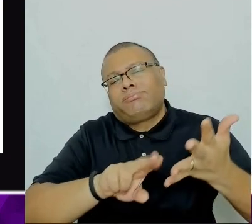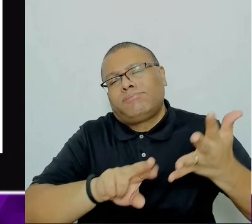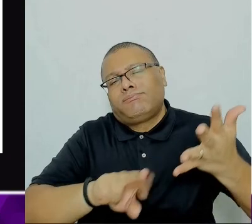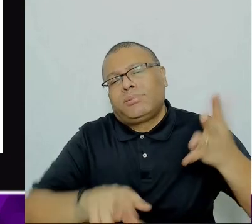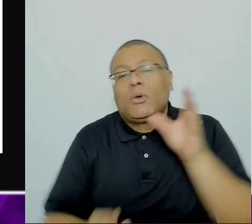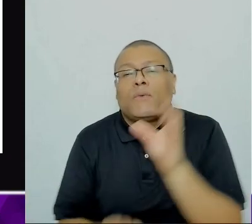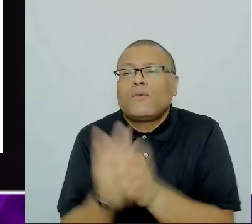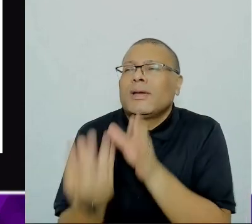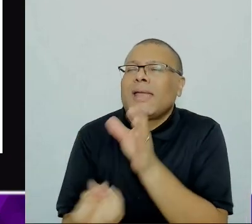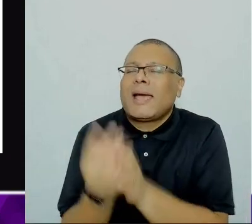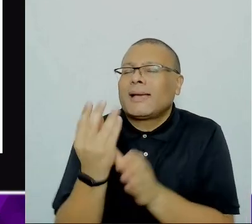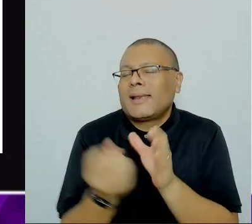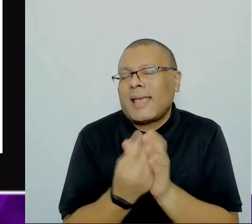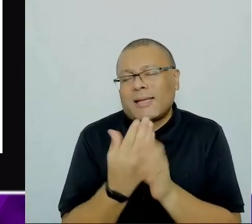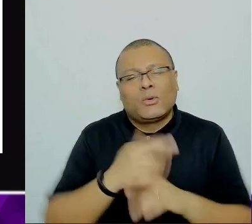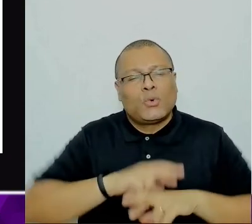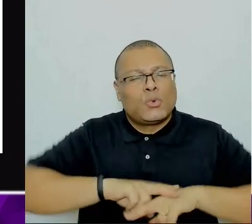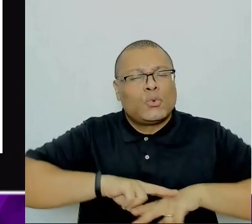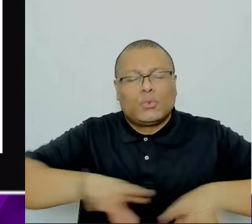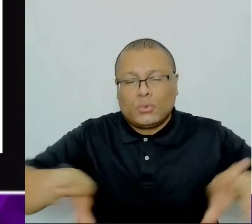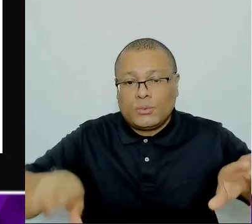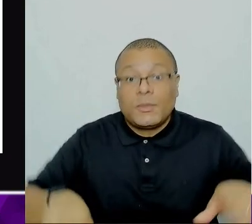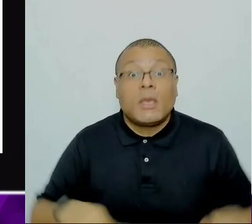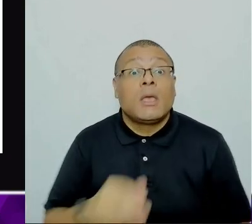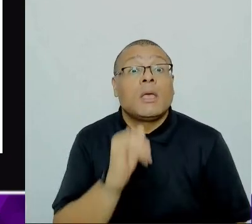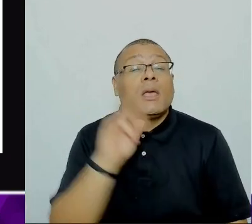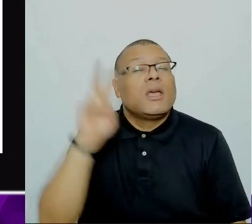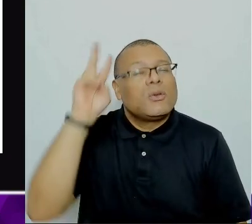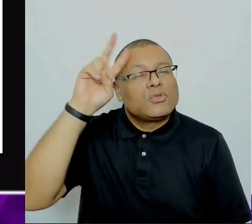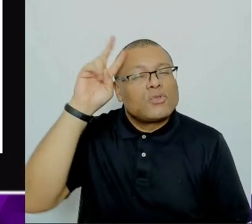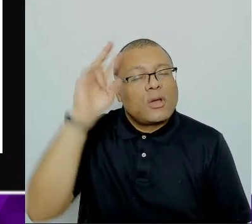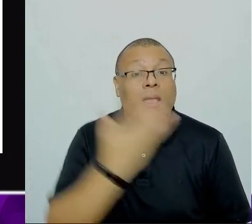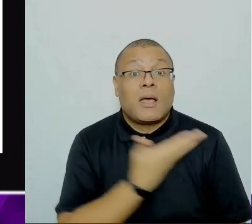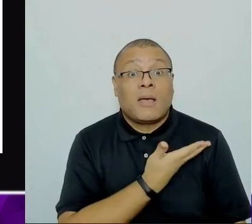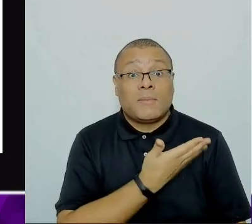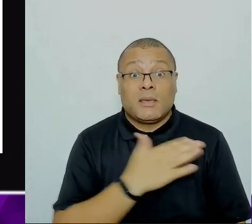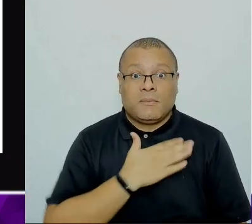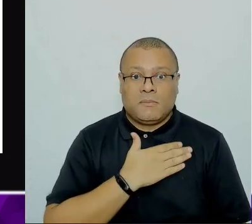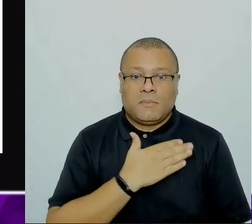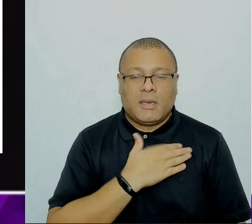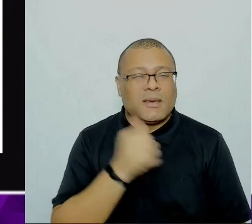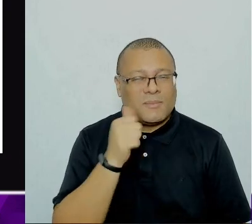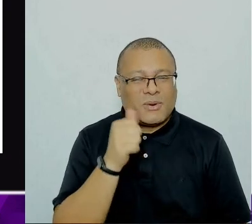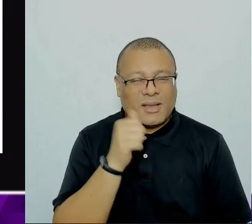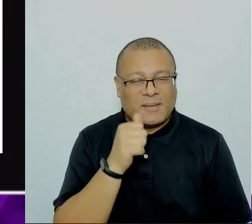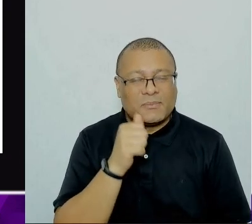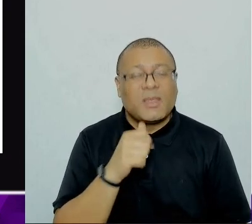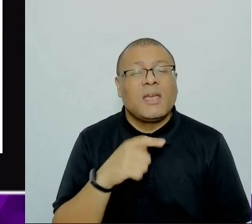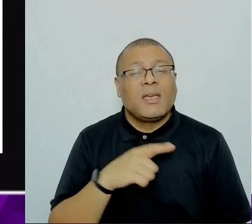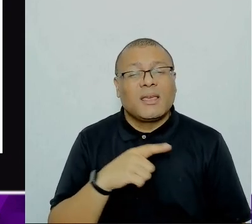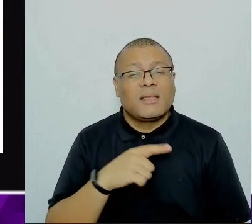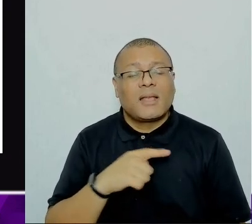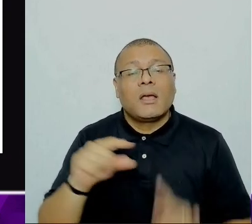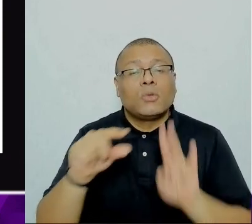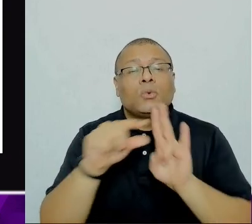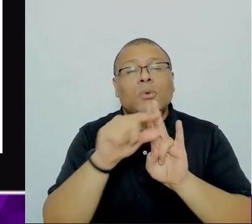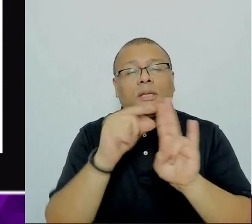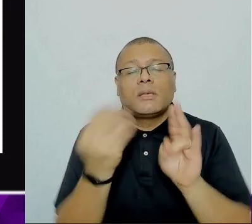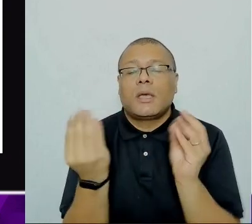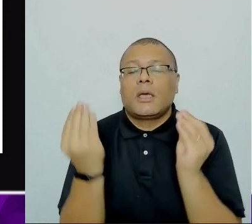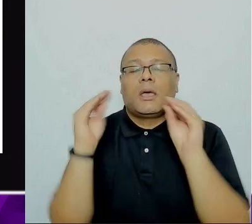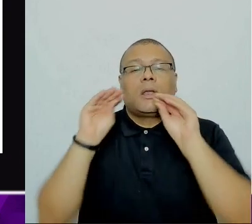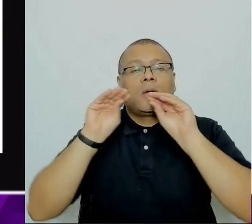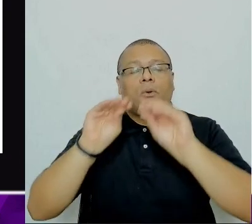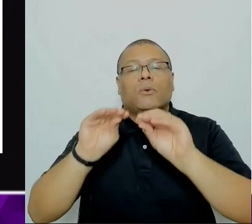aí, o Open Everything. Eu sempre conto a história, né, de uma amiga minha que tá um post lá do LinkedIn mesmo, ela colocou ali,